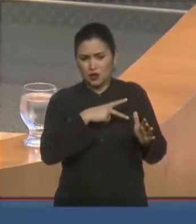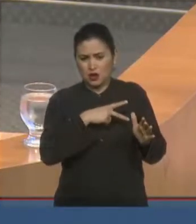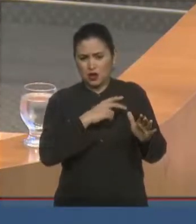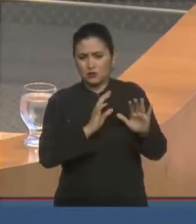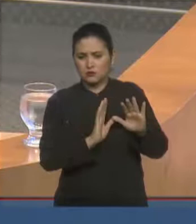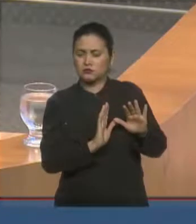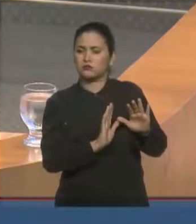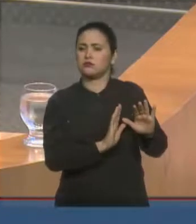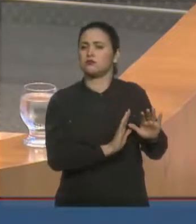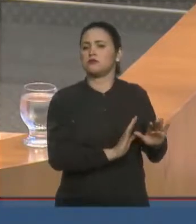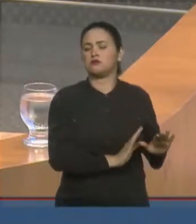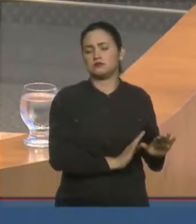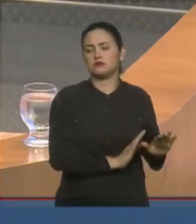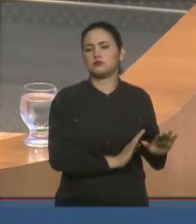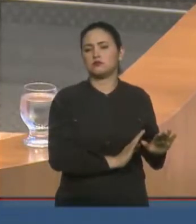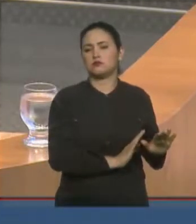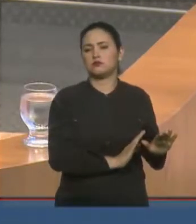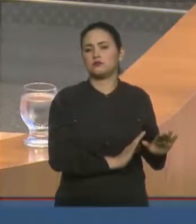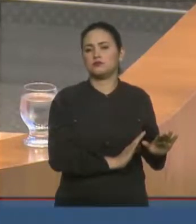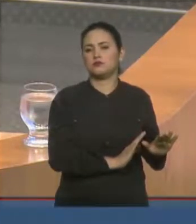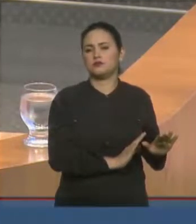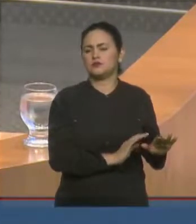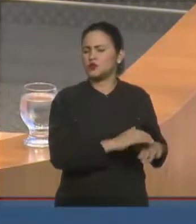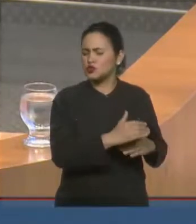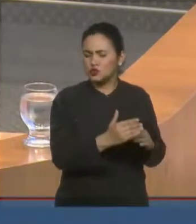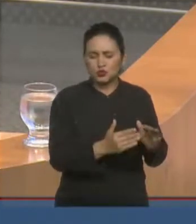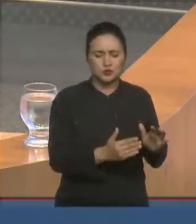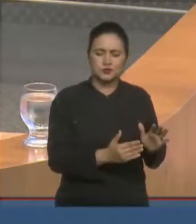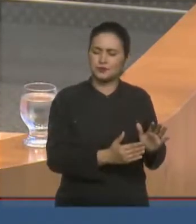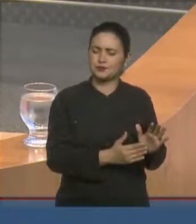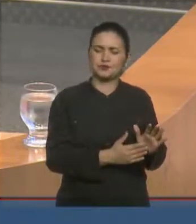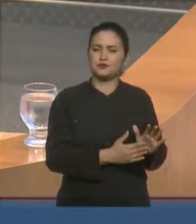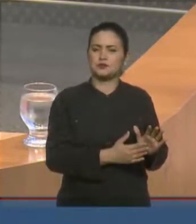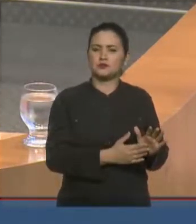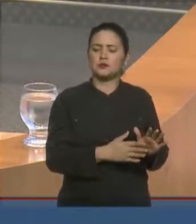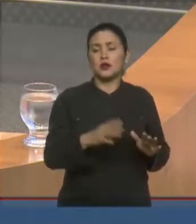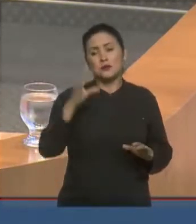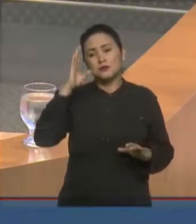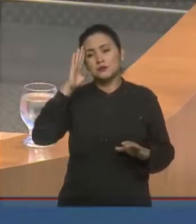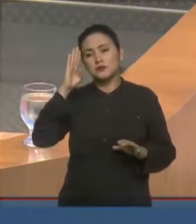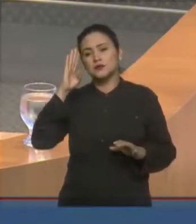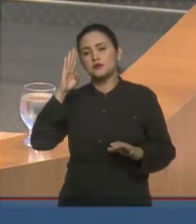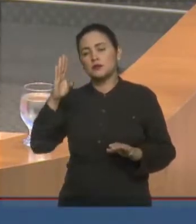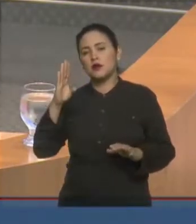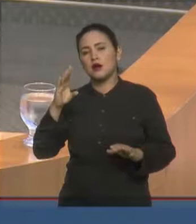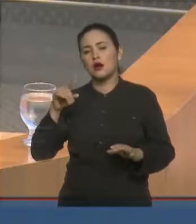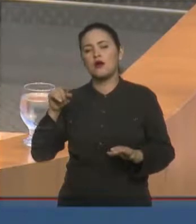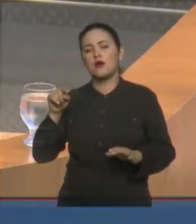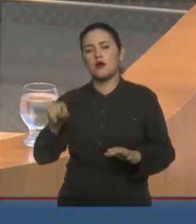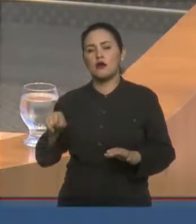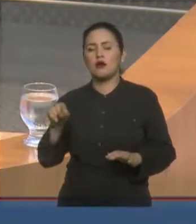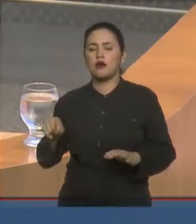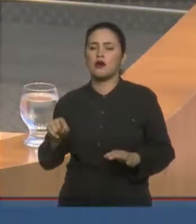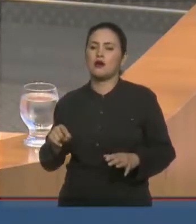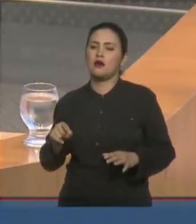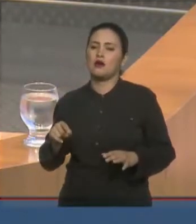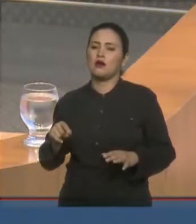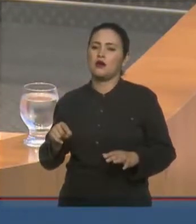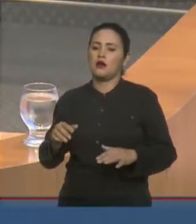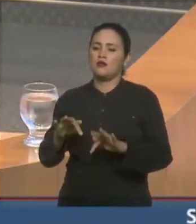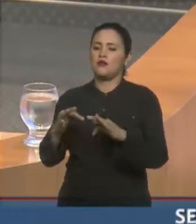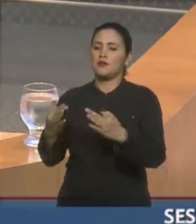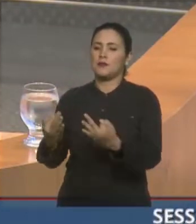falar sério, de tudo que deve ser deixado de lado na hora de atender quem necessita do nosso serviço. Nós temos que imaginar isto